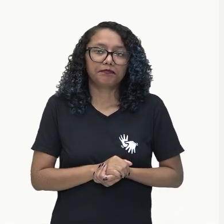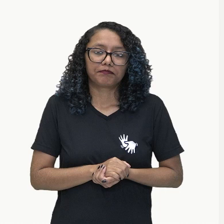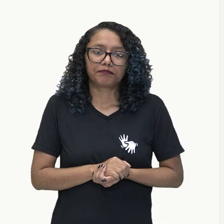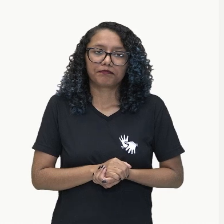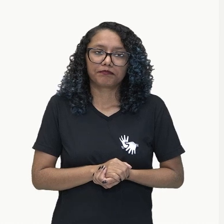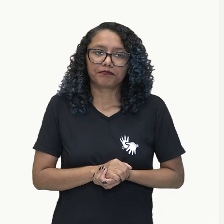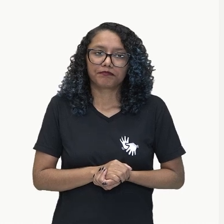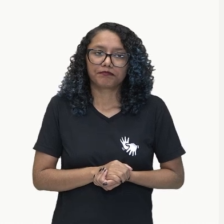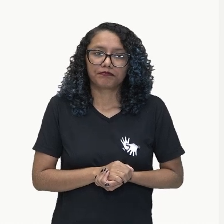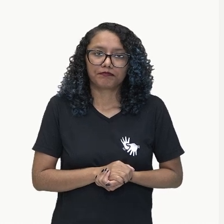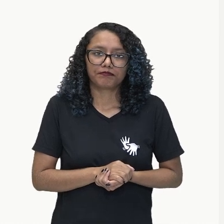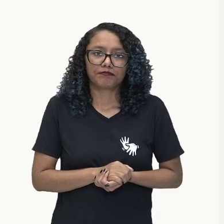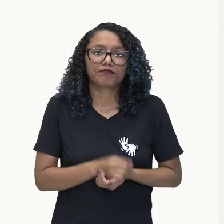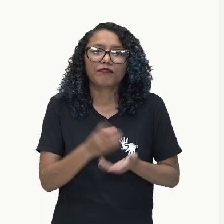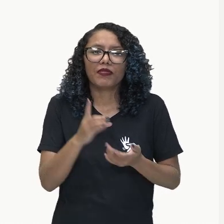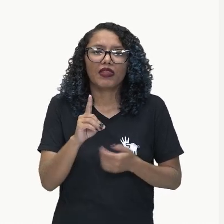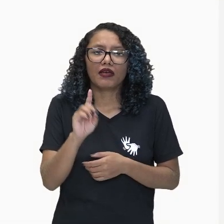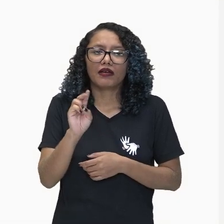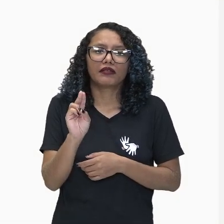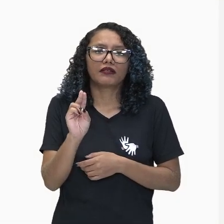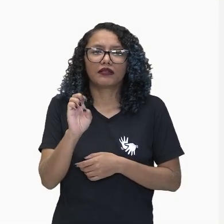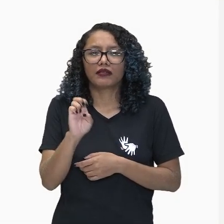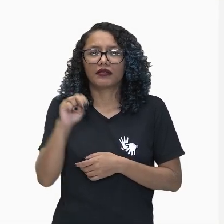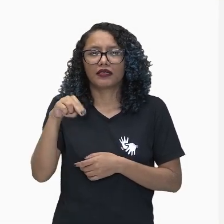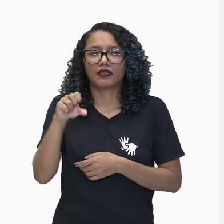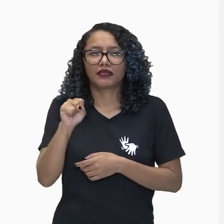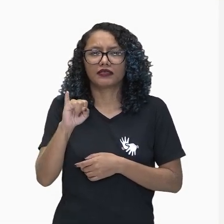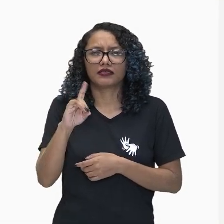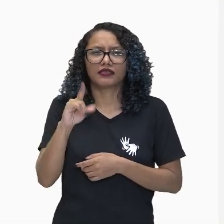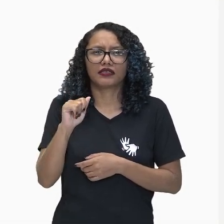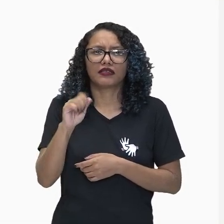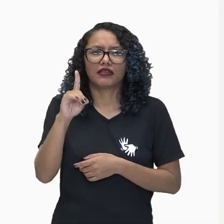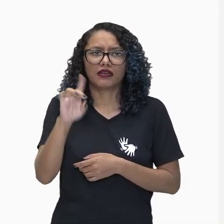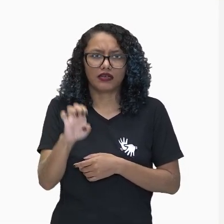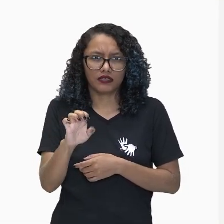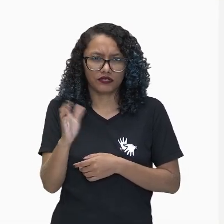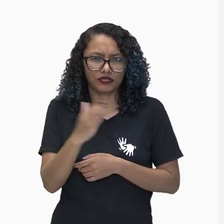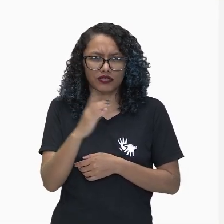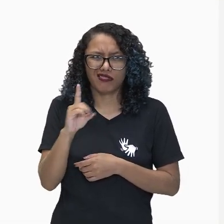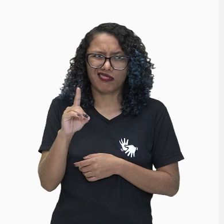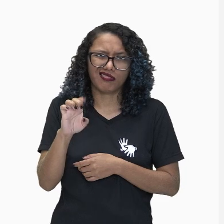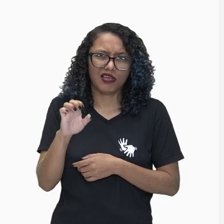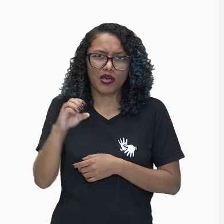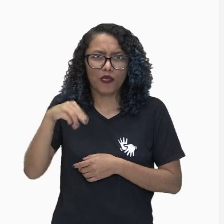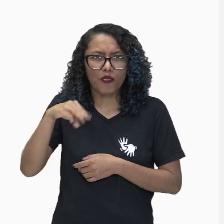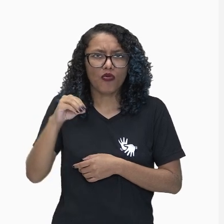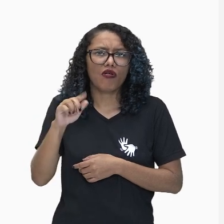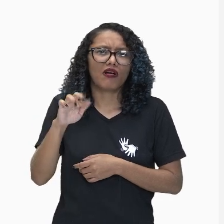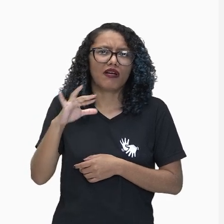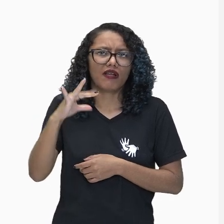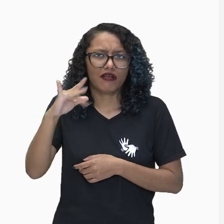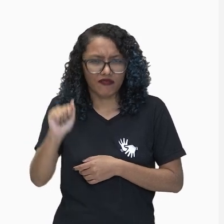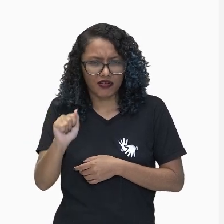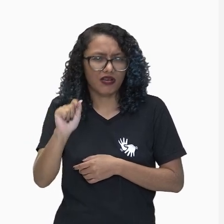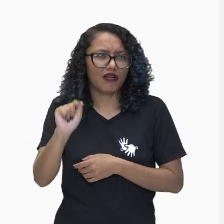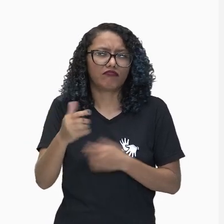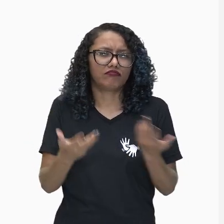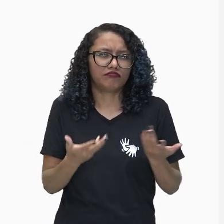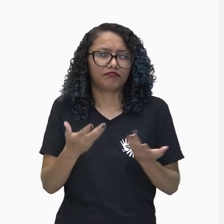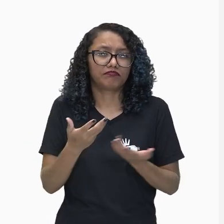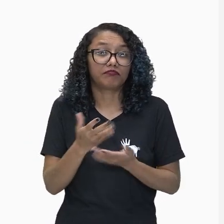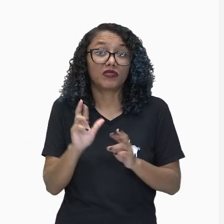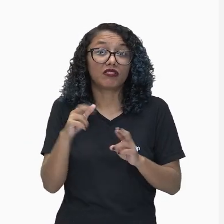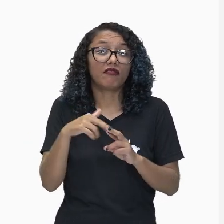essa densidade demográfica, gente? A densidade demográfica, ela vai, né, estar relacionado a